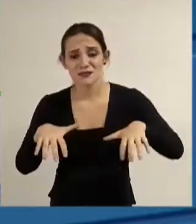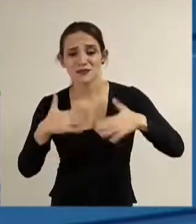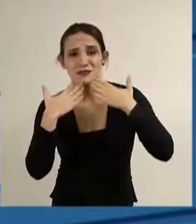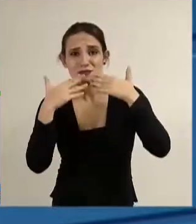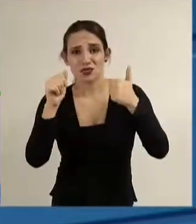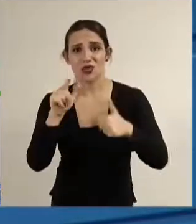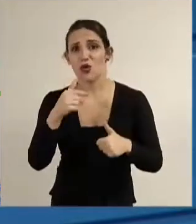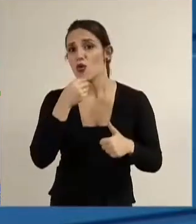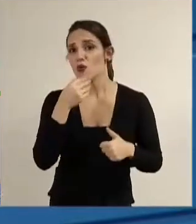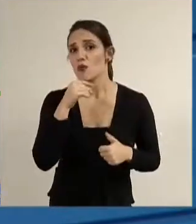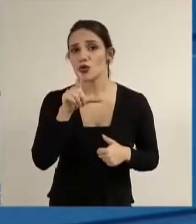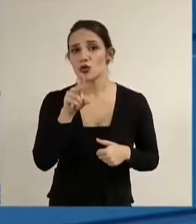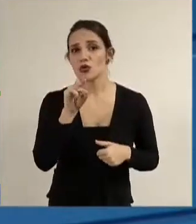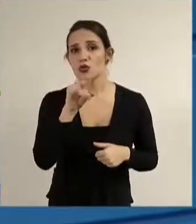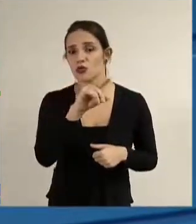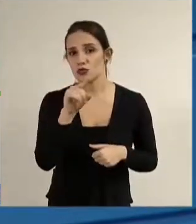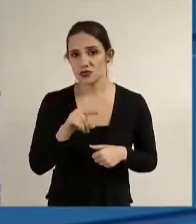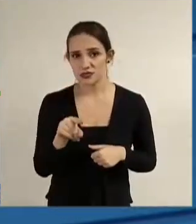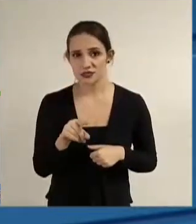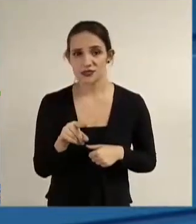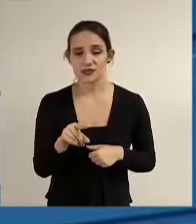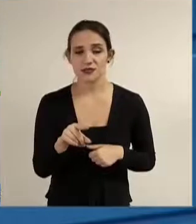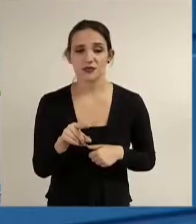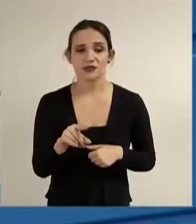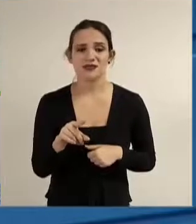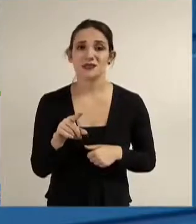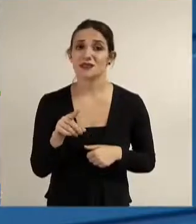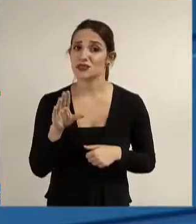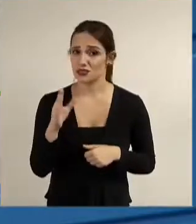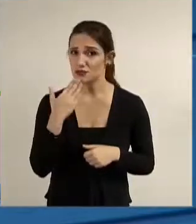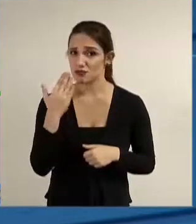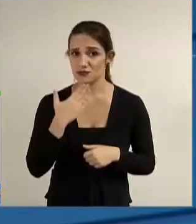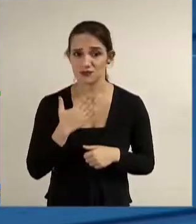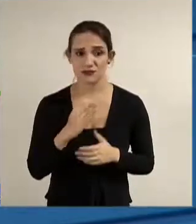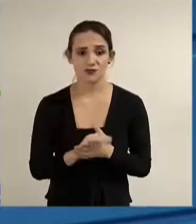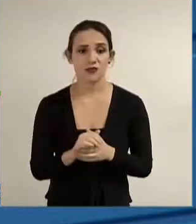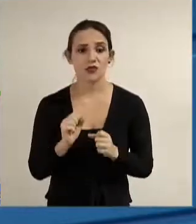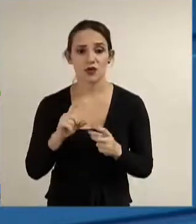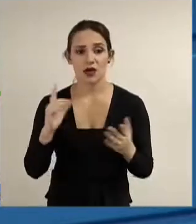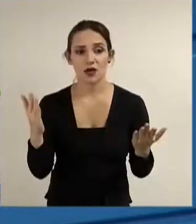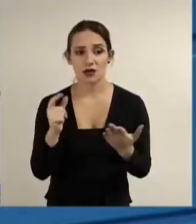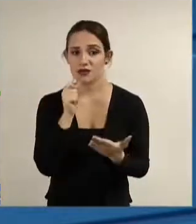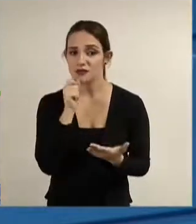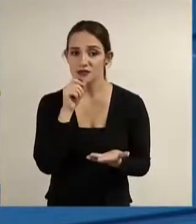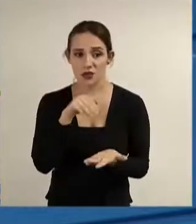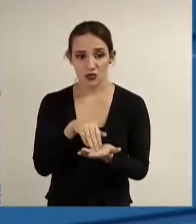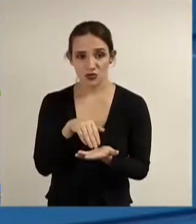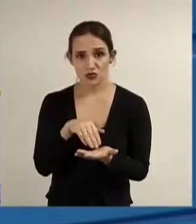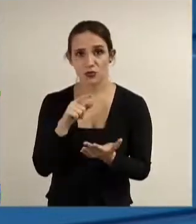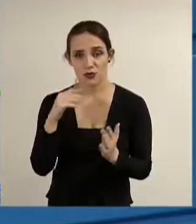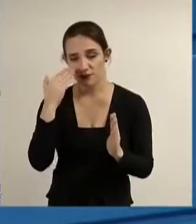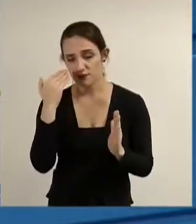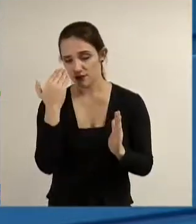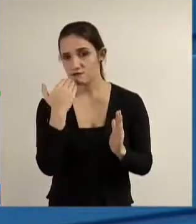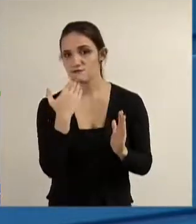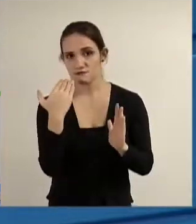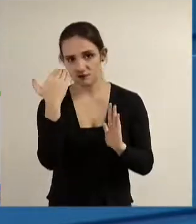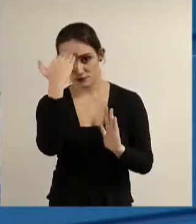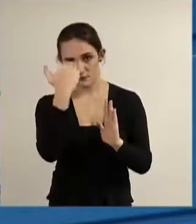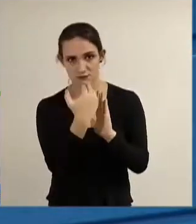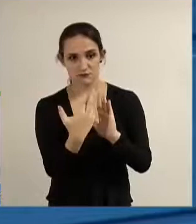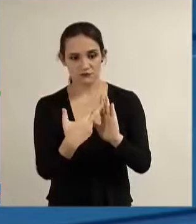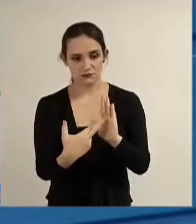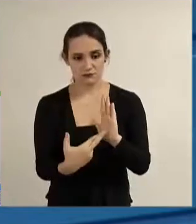senhor Luiz Henrique Streicher de Souza, que nos foi encaminhada. Eu indico ainda, na forma regimental, ouvido plenário,